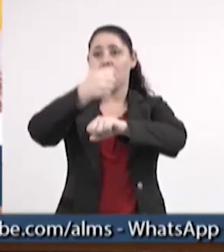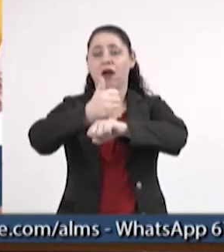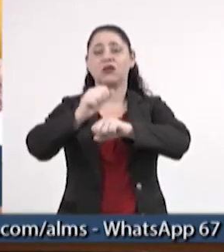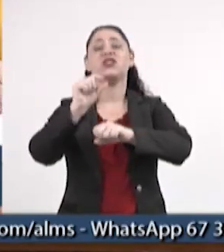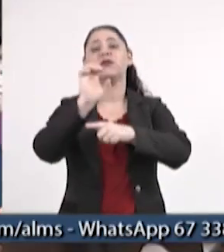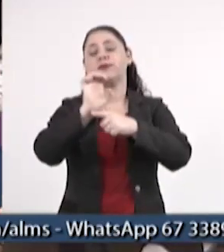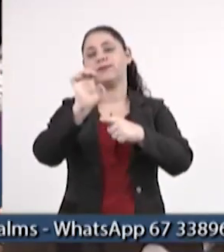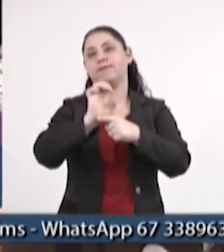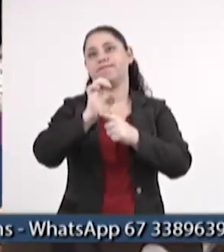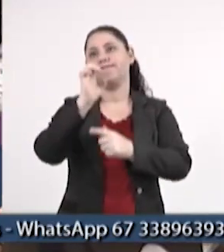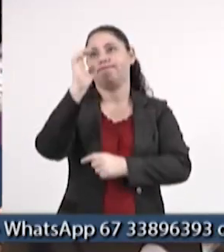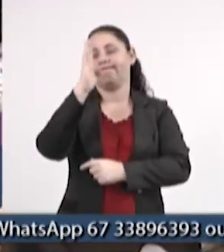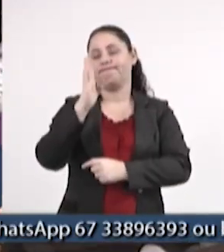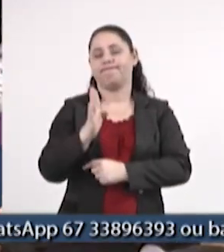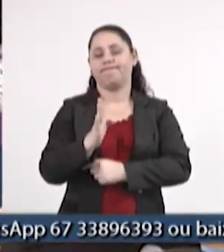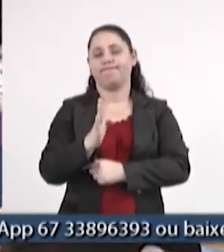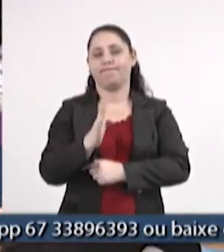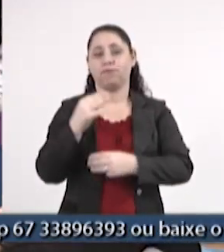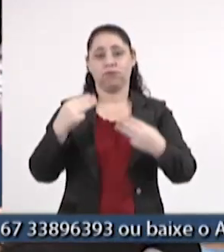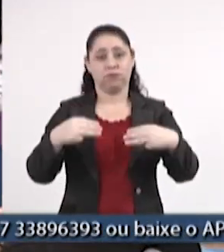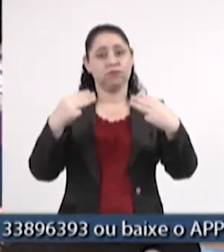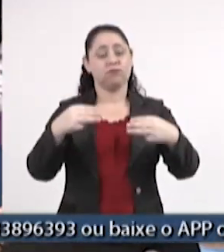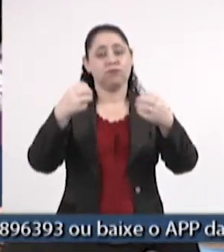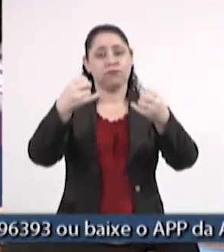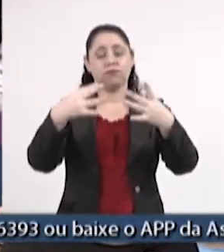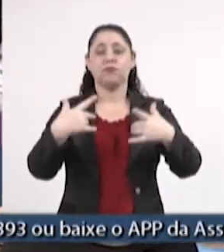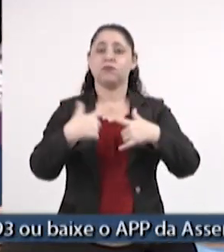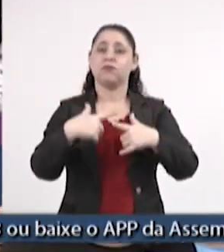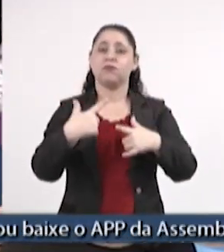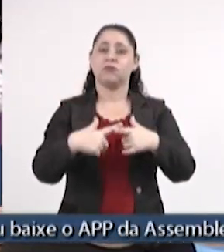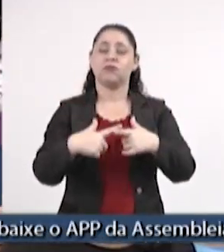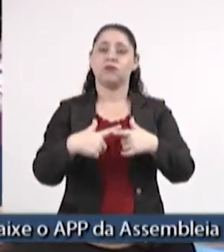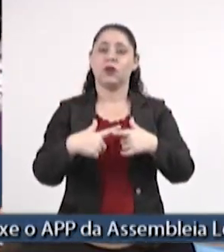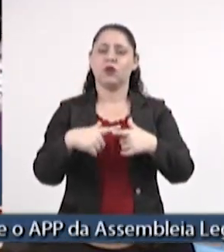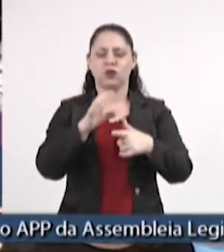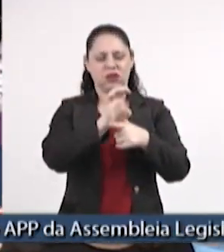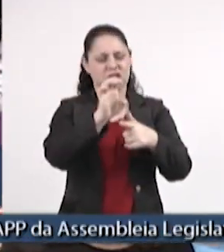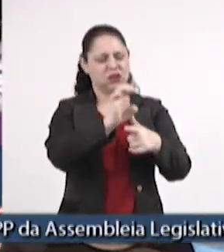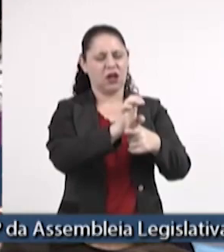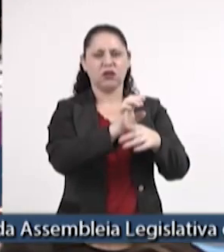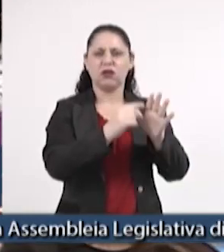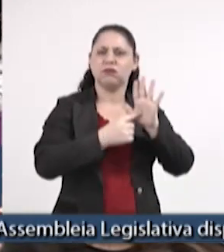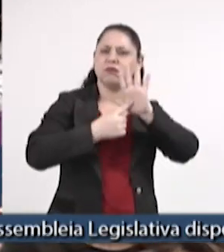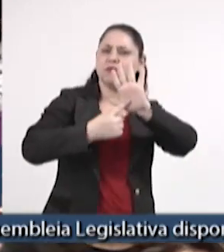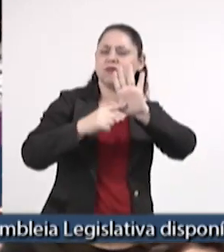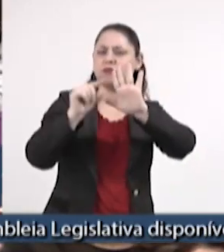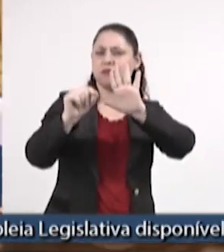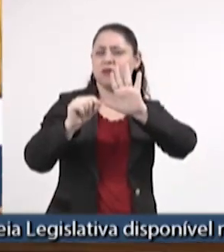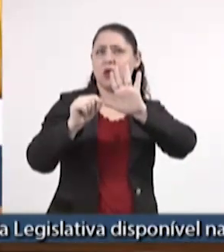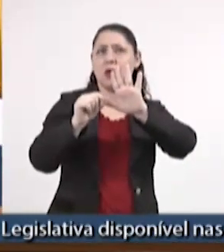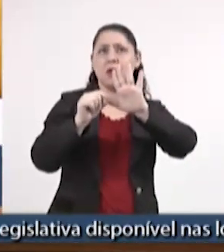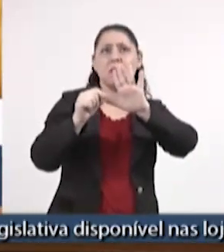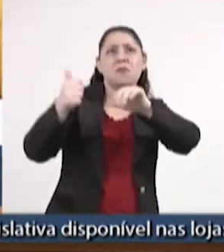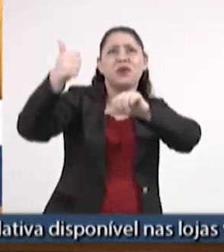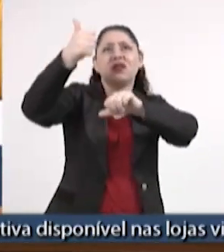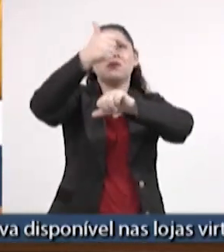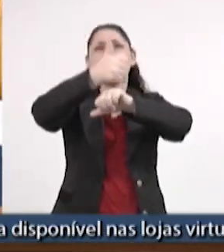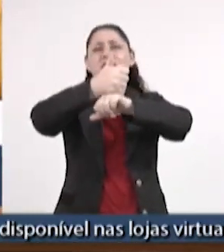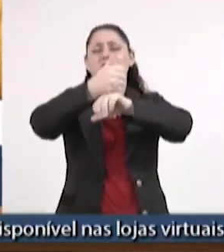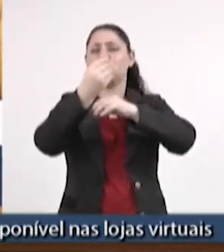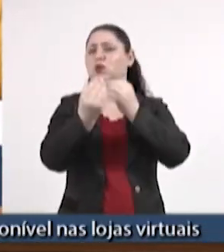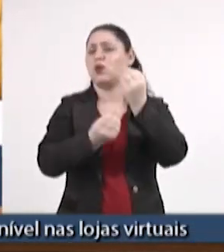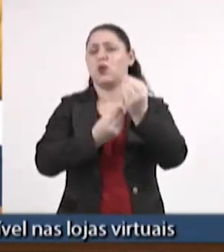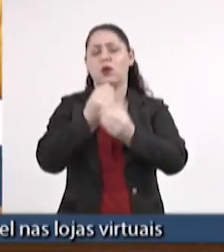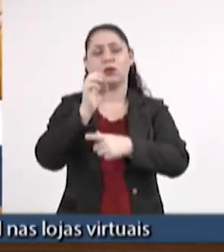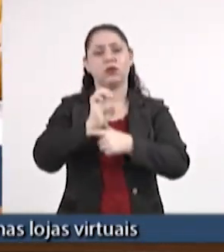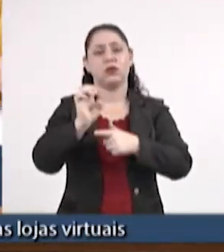dos estados, e a ministra vai falar melhor, talvez, por que o nosso estado aparece lá no topo, né,